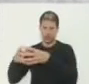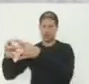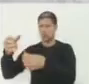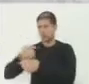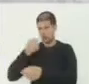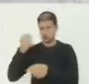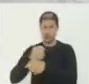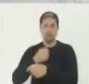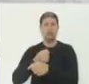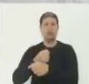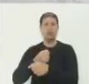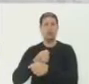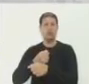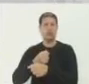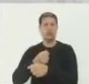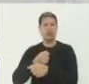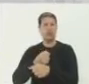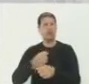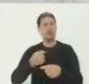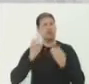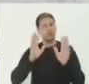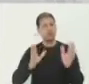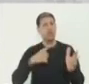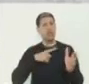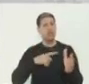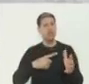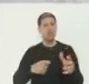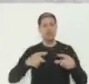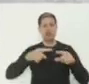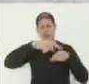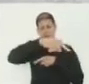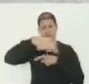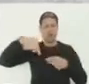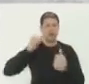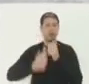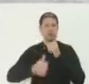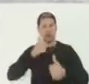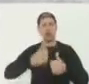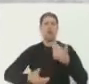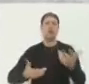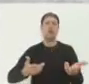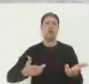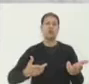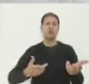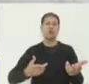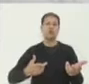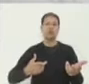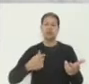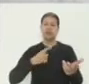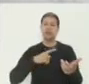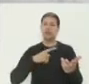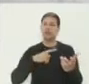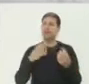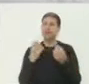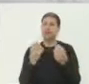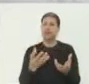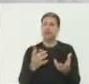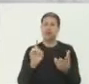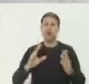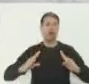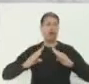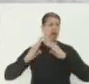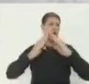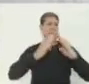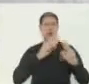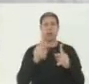tá que venha já equipado com uma quadra com uma praça de esportes porque entregar só a casa para a